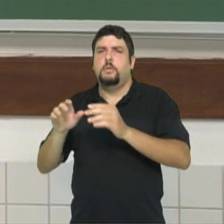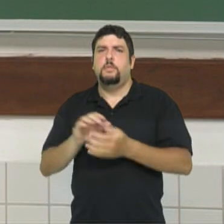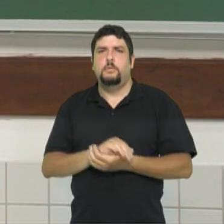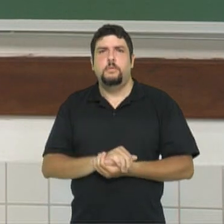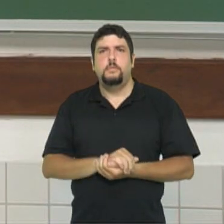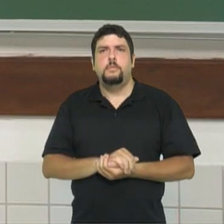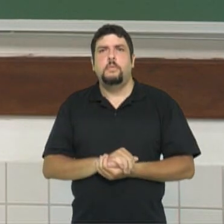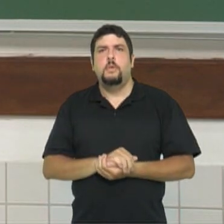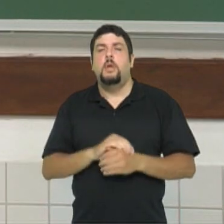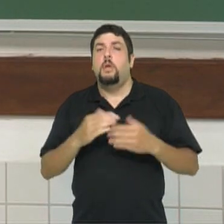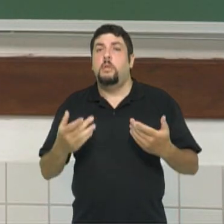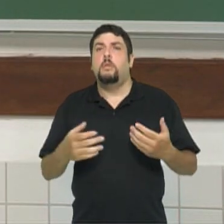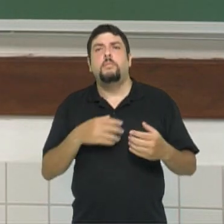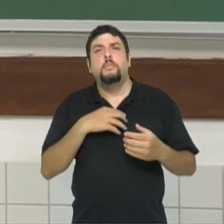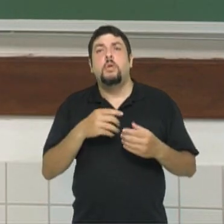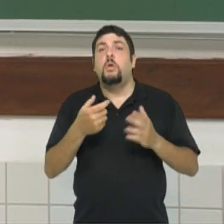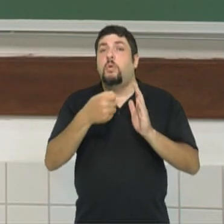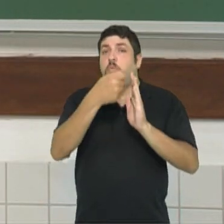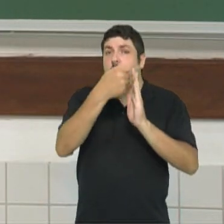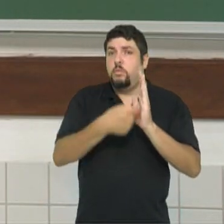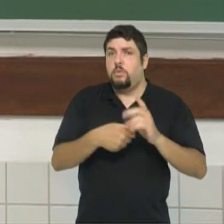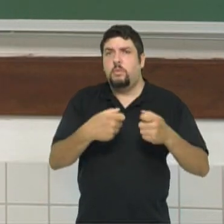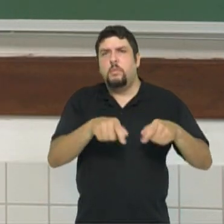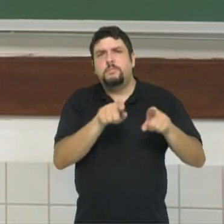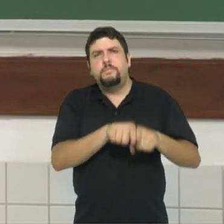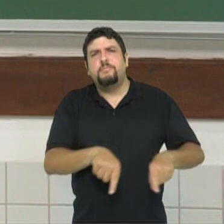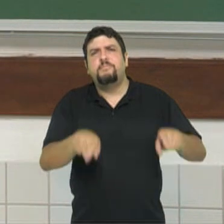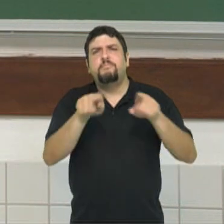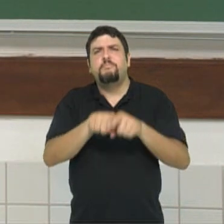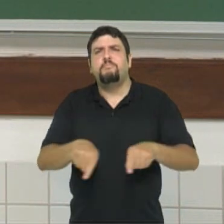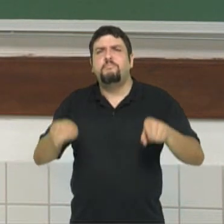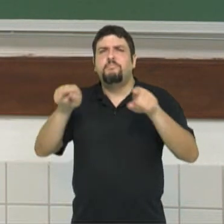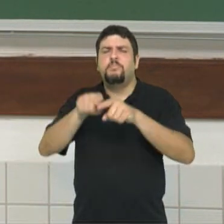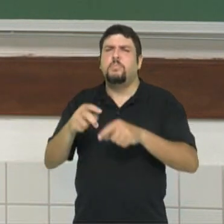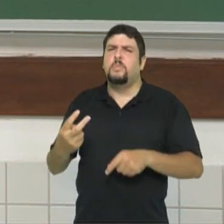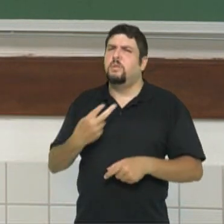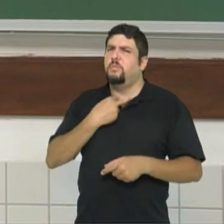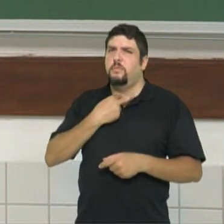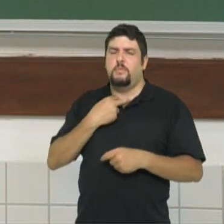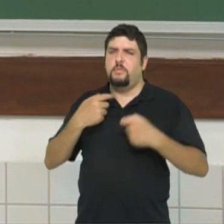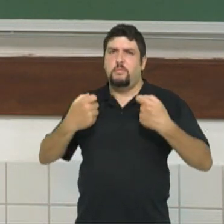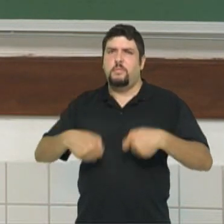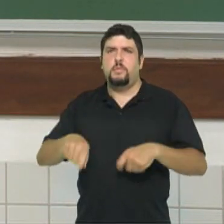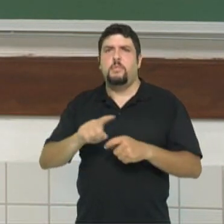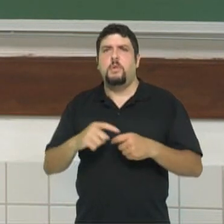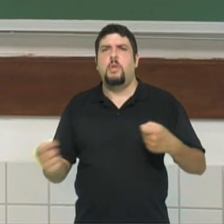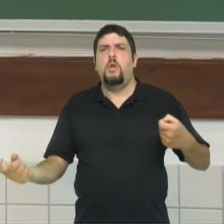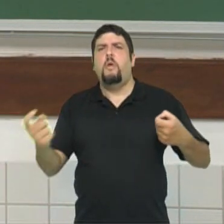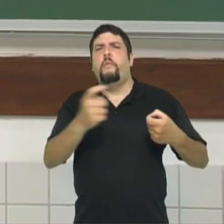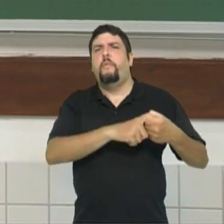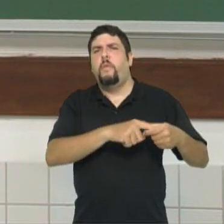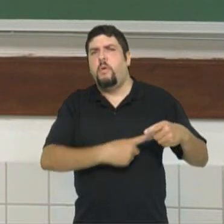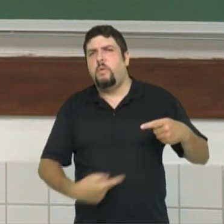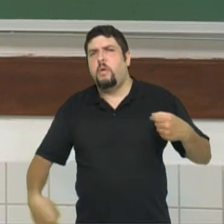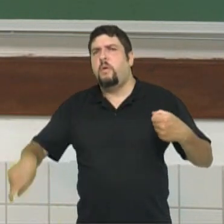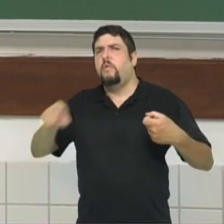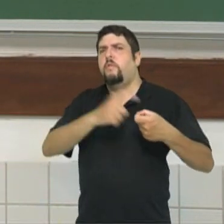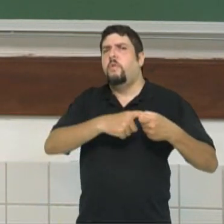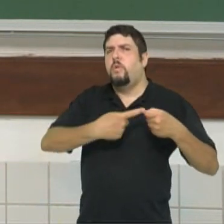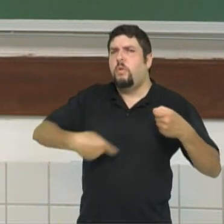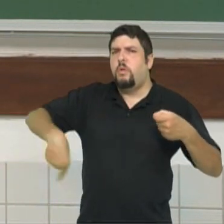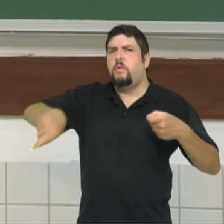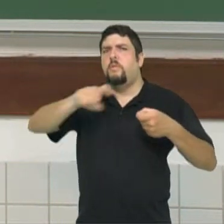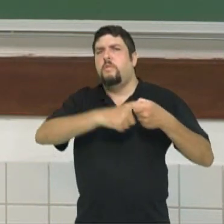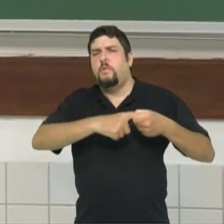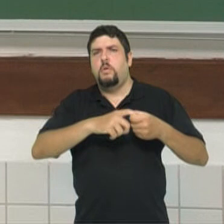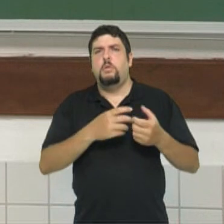ideia, né, de você não ser repetitivo no seu texto, ficar falando a mesma coisa, dar volta, a volta, a volta e não chegar a lugar nenhum. Então, o pronome essa